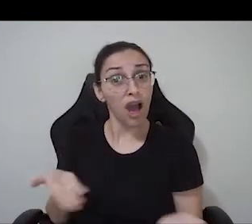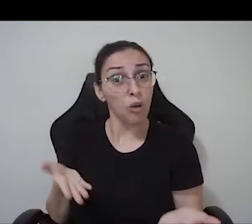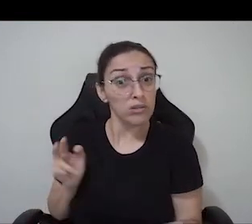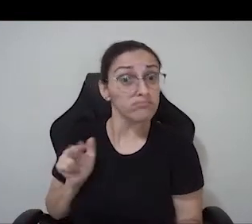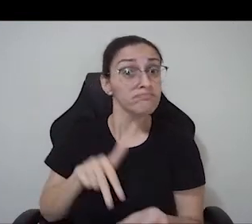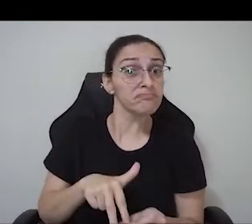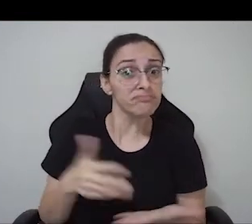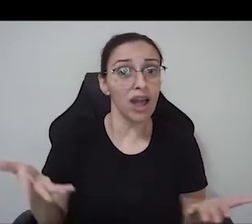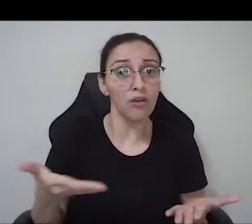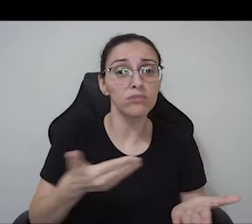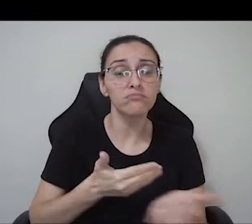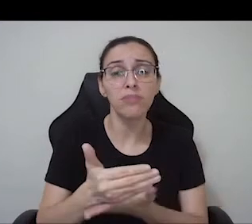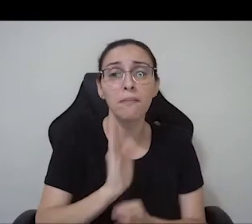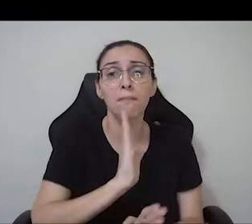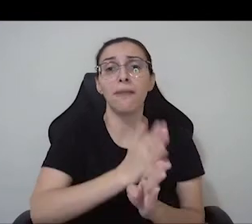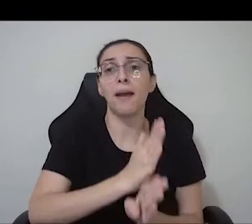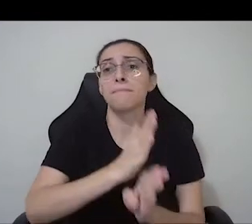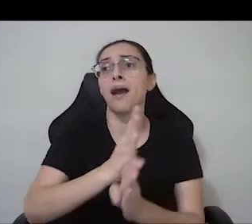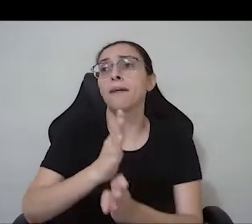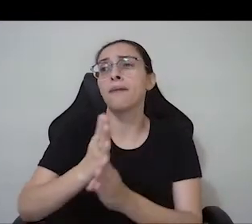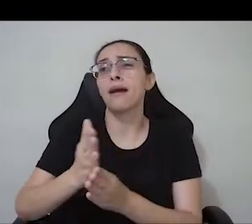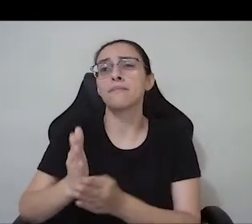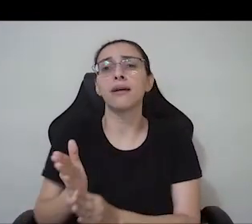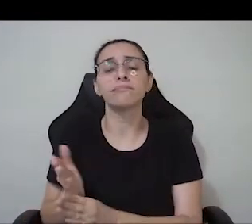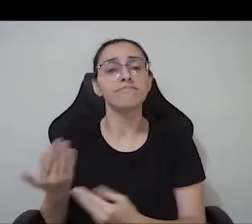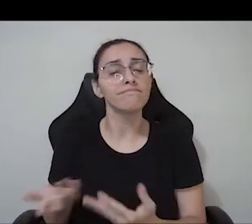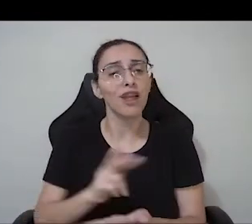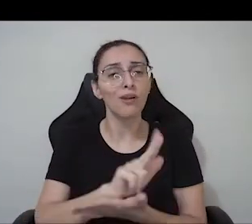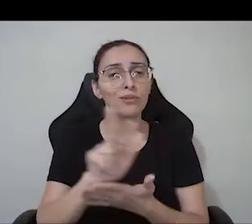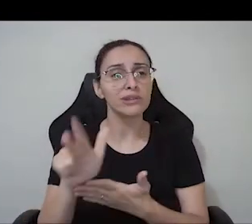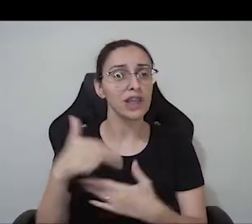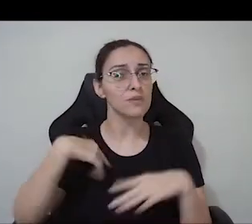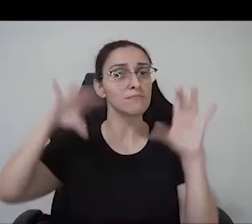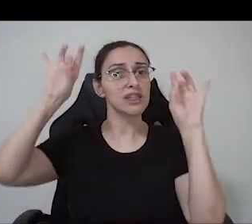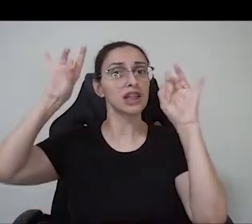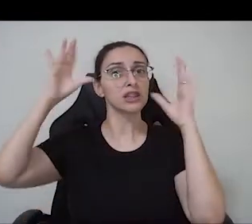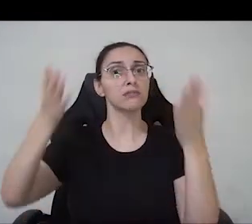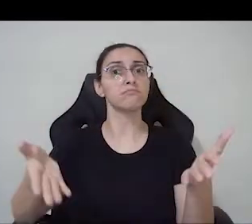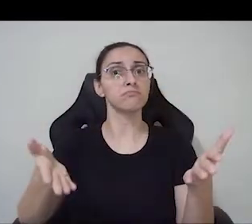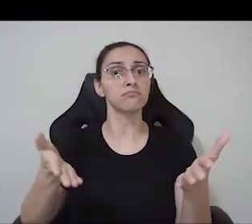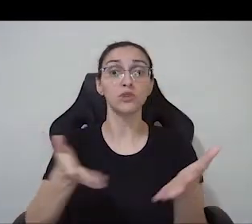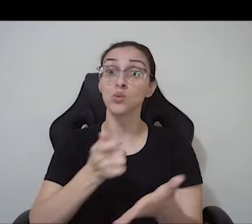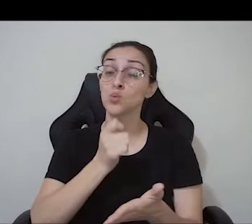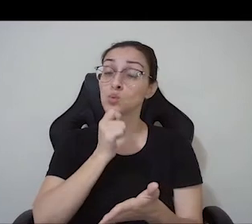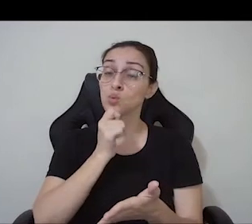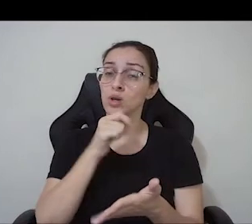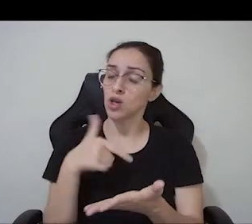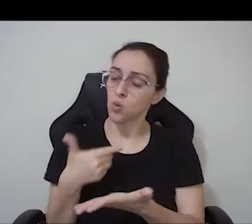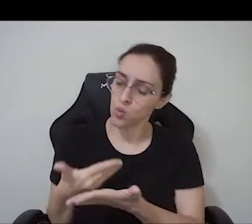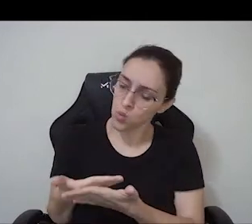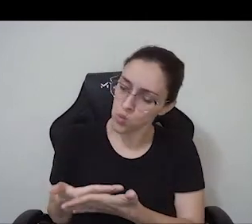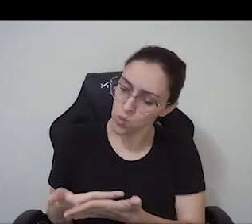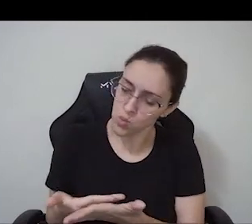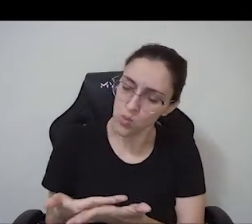TI. Estou descobrindo ainda muita coisa. Eu não sou especialista em nada. Ainda estou estudando